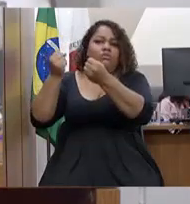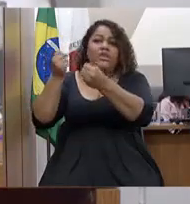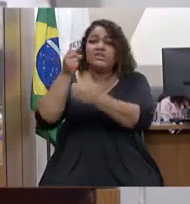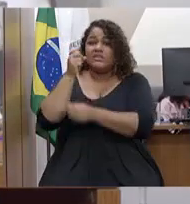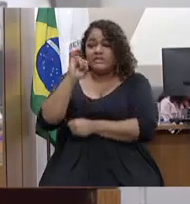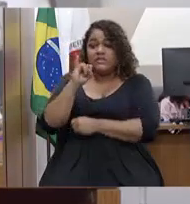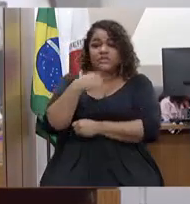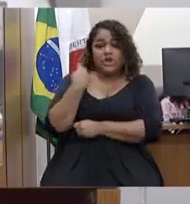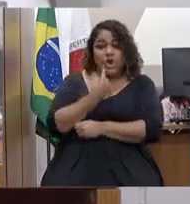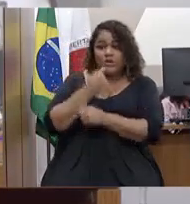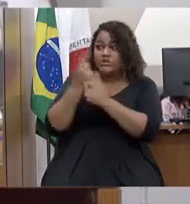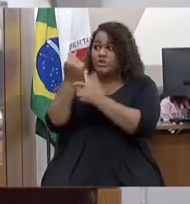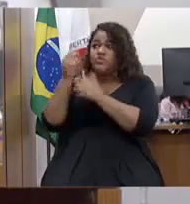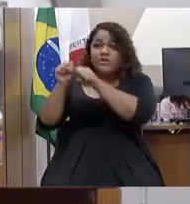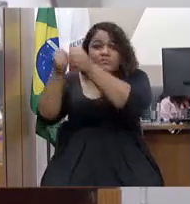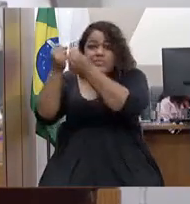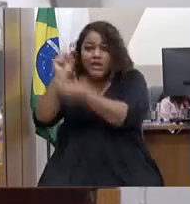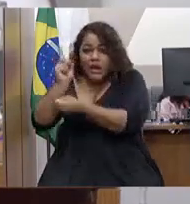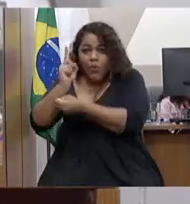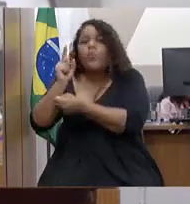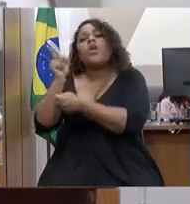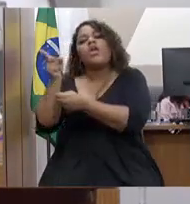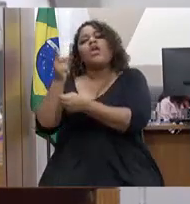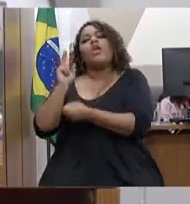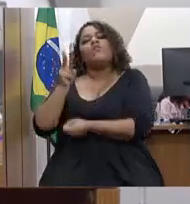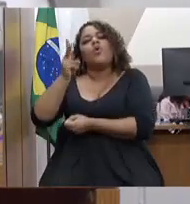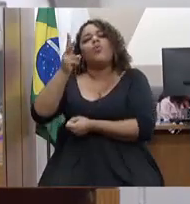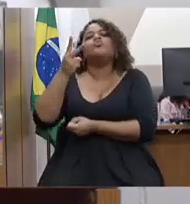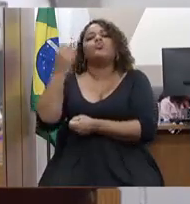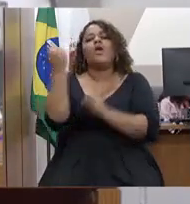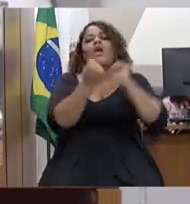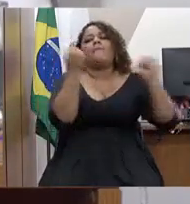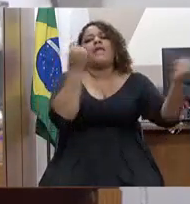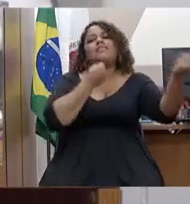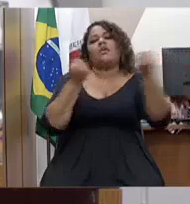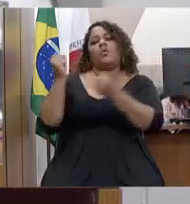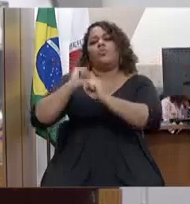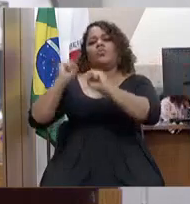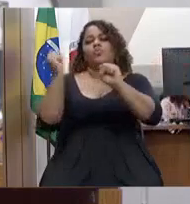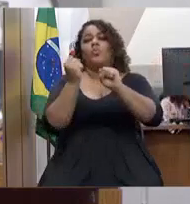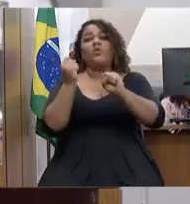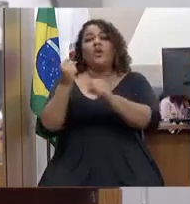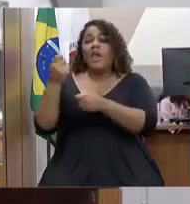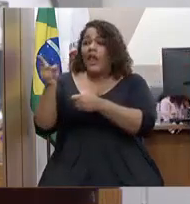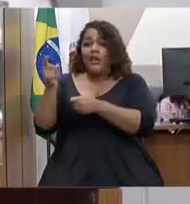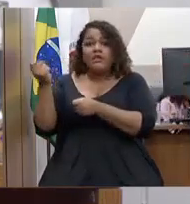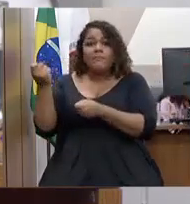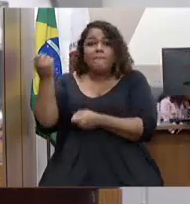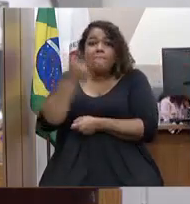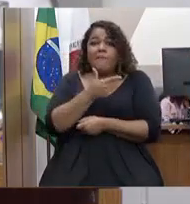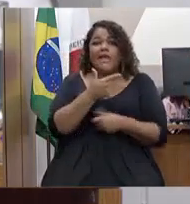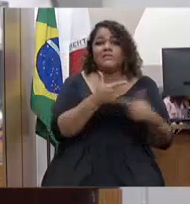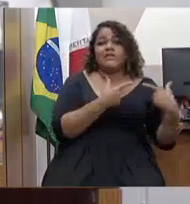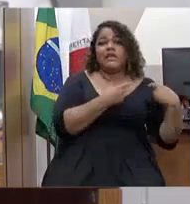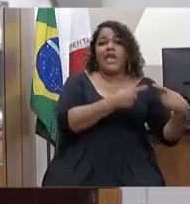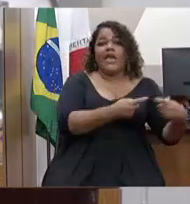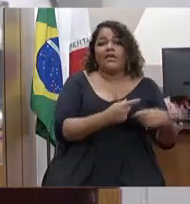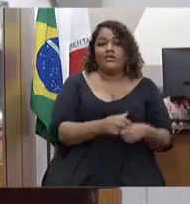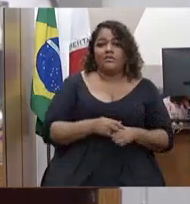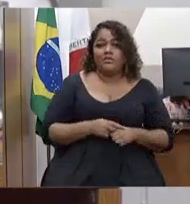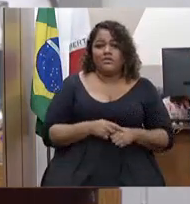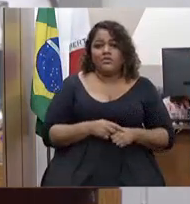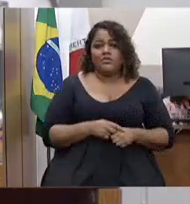ou capitalismo vai continuar babado que tá aqui matando mais do que a guerra no ambiente do trabalho e o caminho para isso